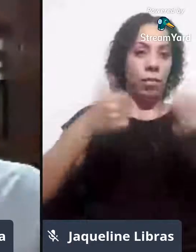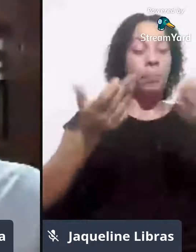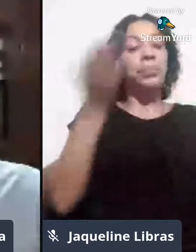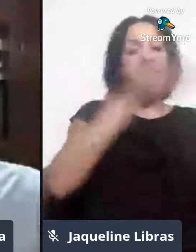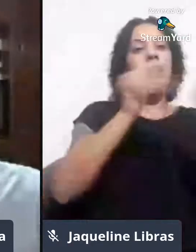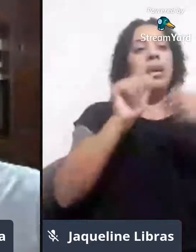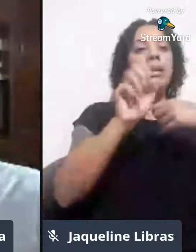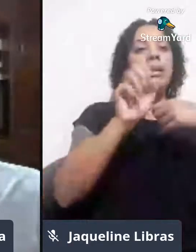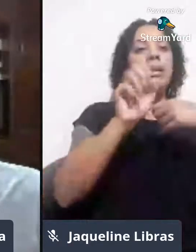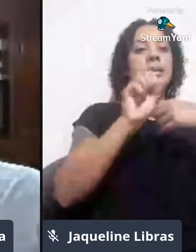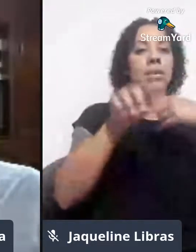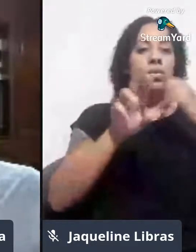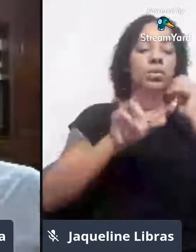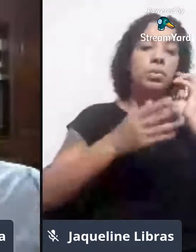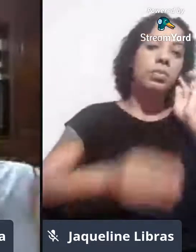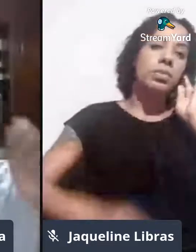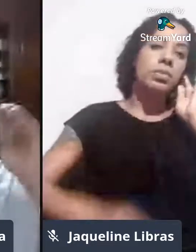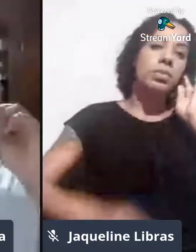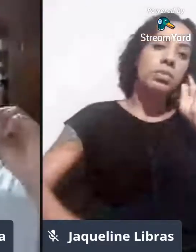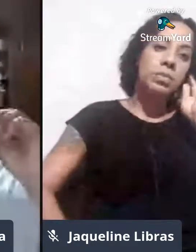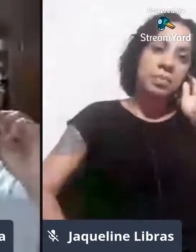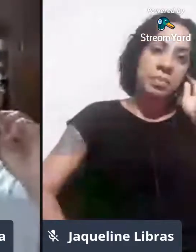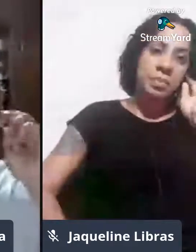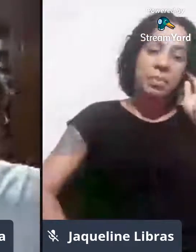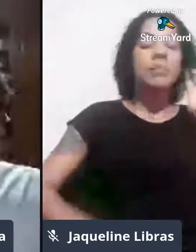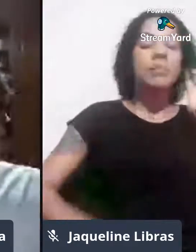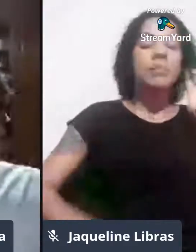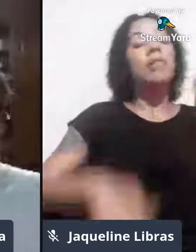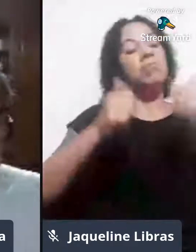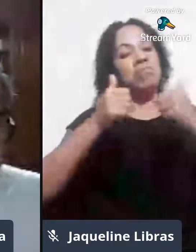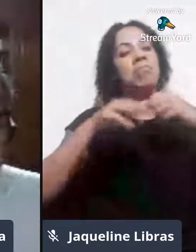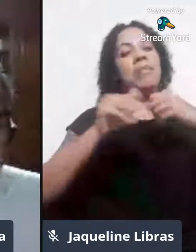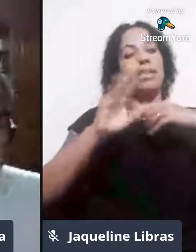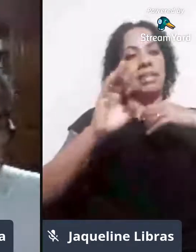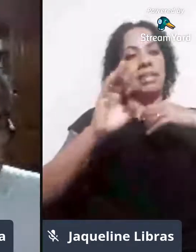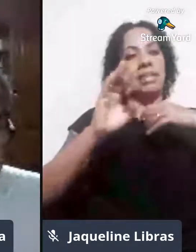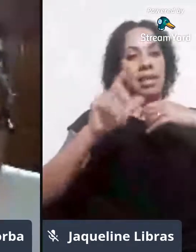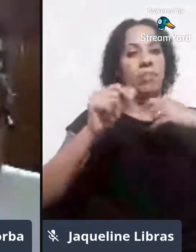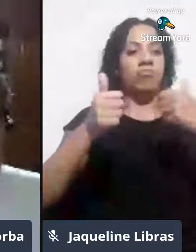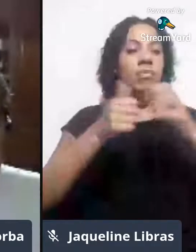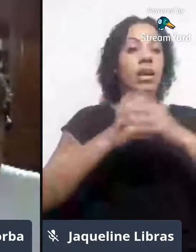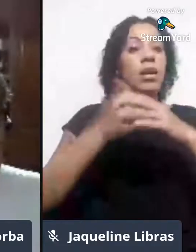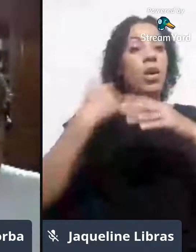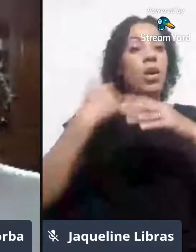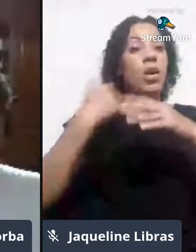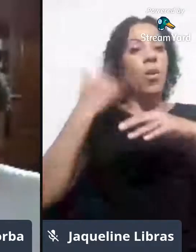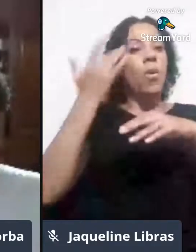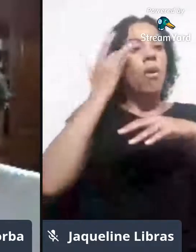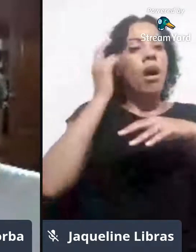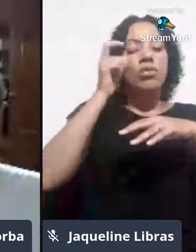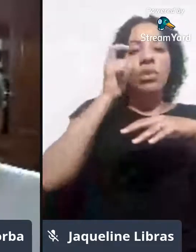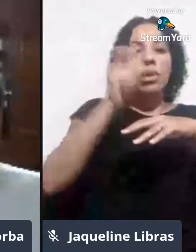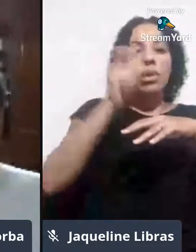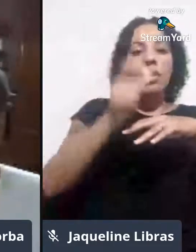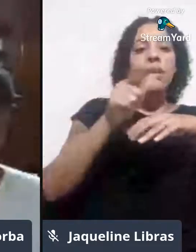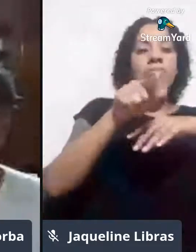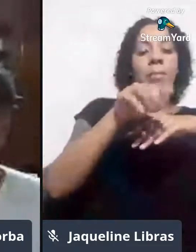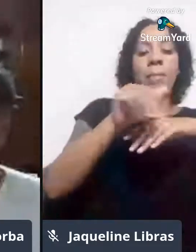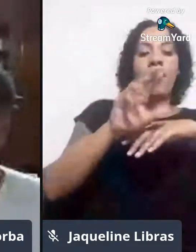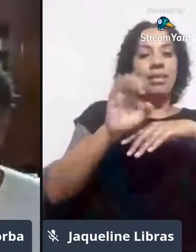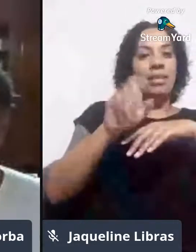Alessandro. Tá certo, então, Marcelo. Eu acho interessante tudo isso que o Marcelo trouxe